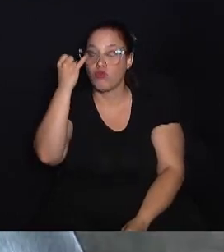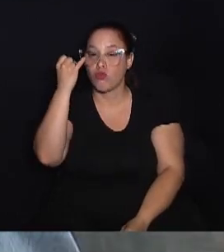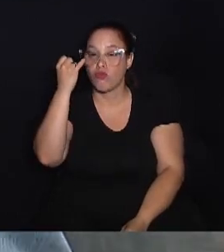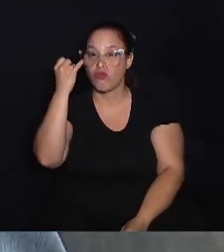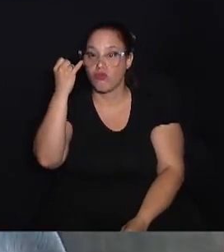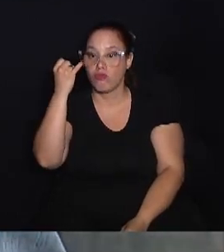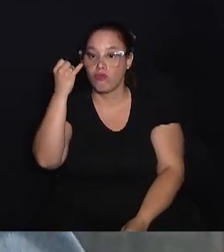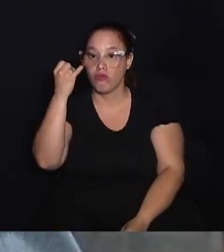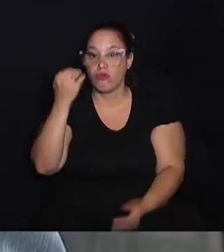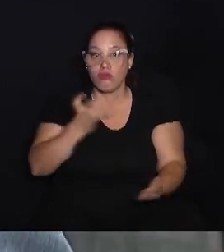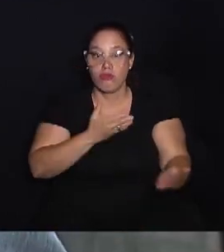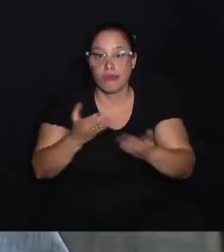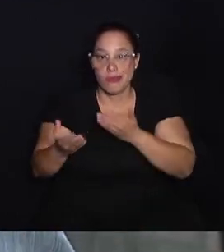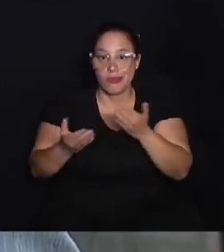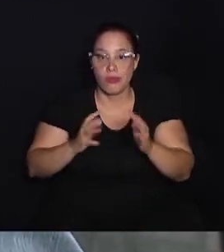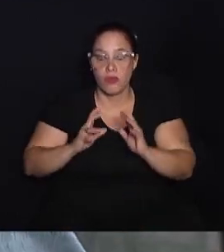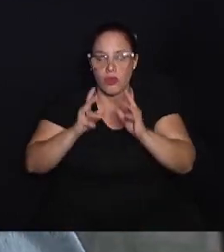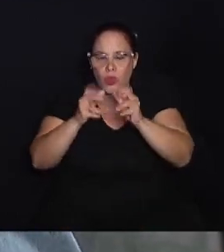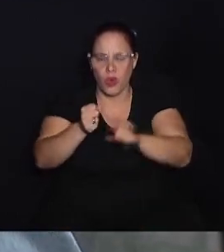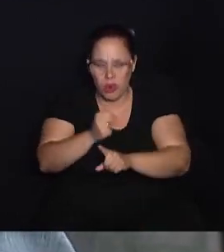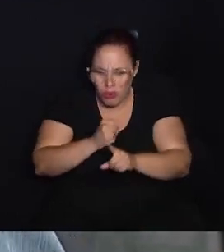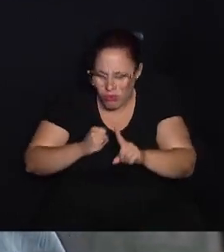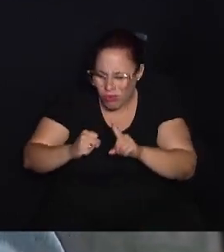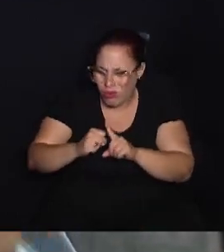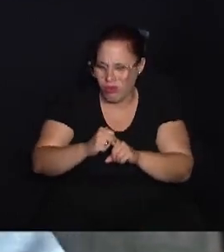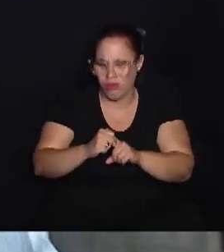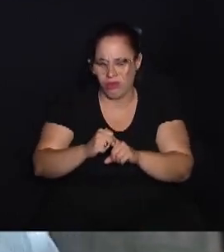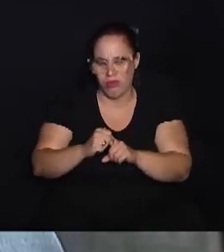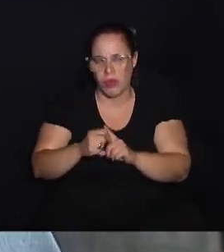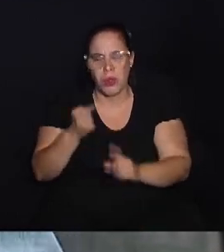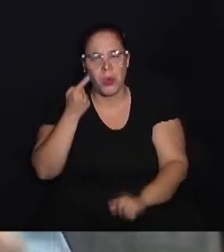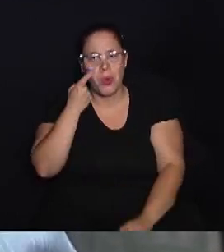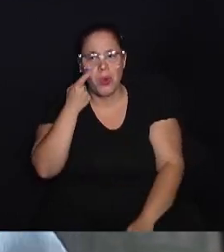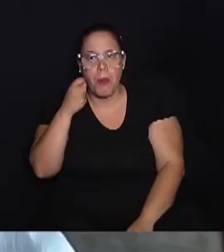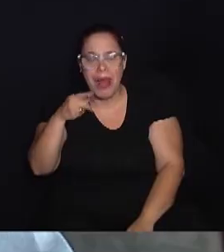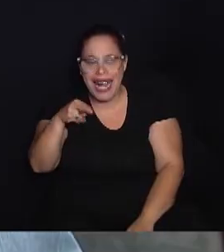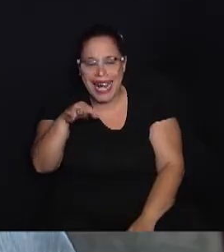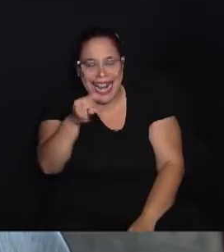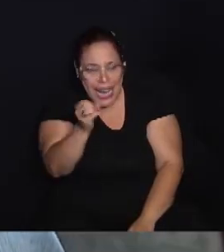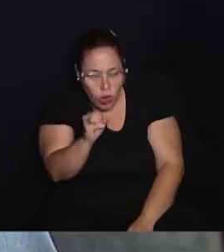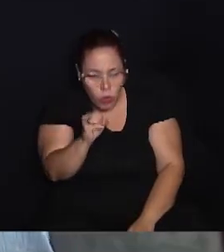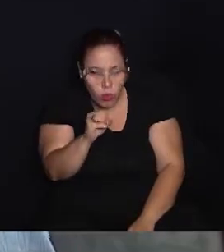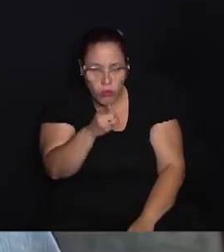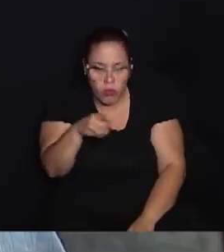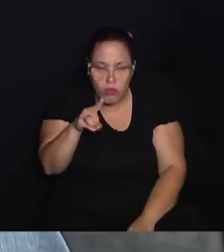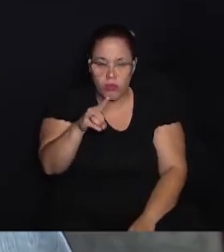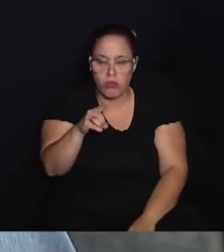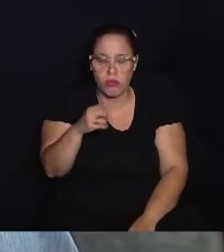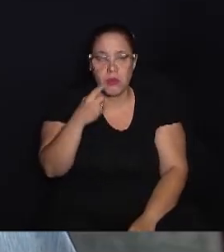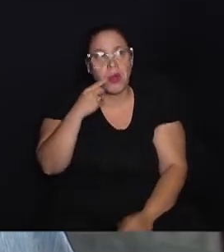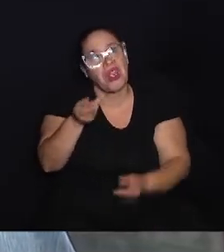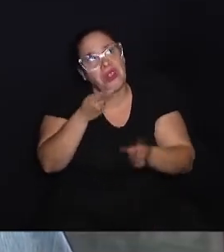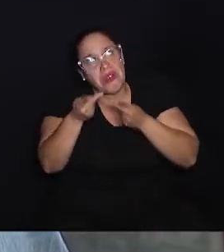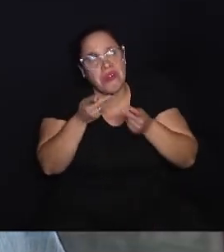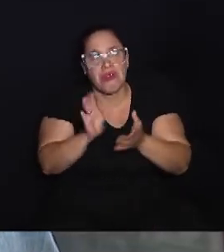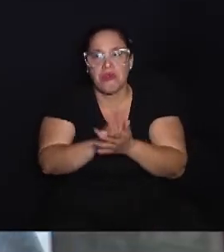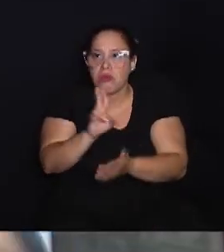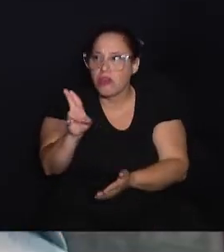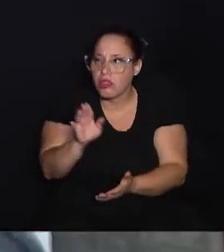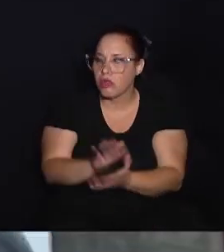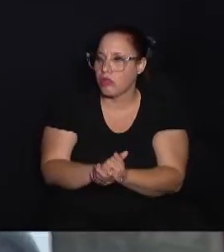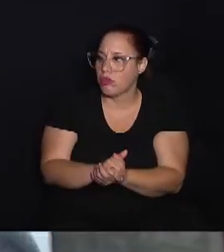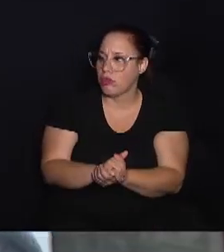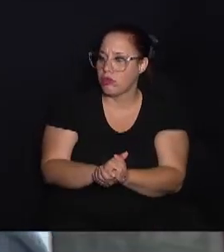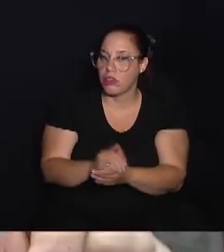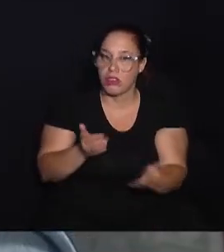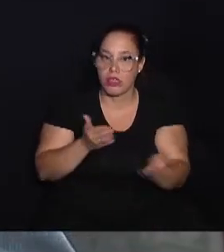Presidente desta importante comissão E era uma demanda de toda a sociedade que existissem os prones né ou parones como a